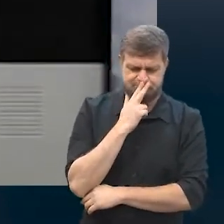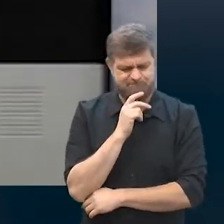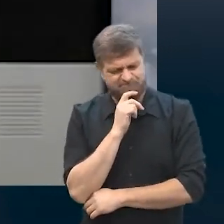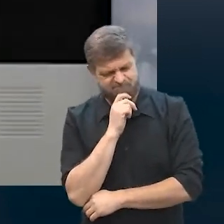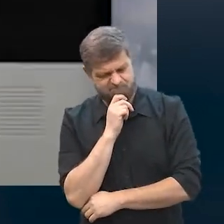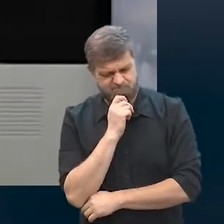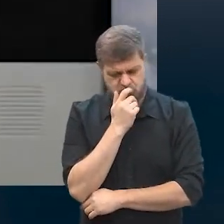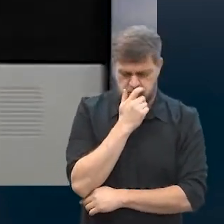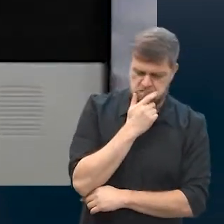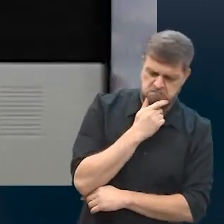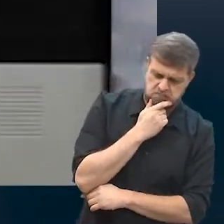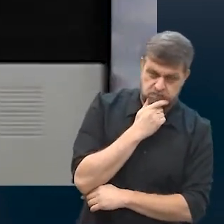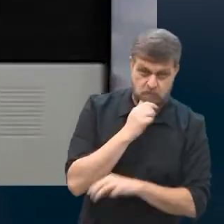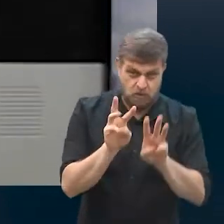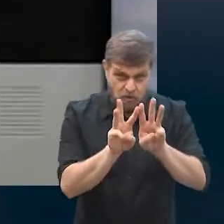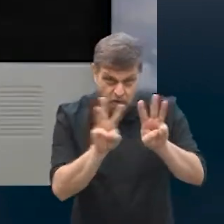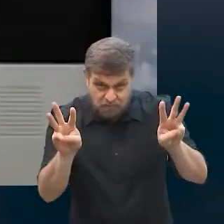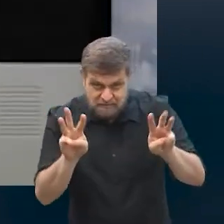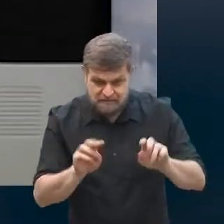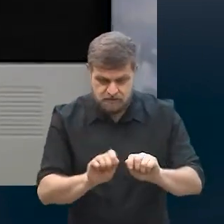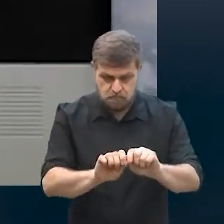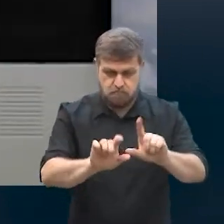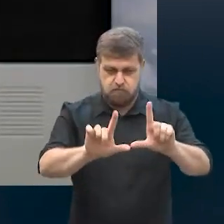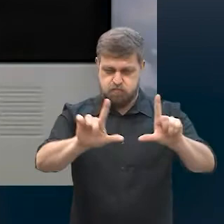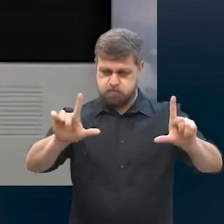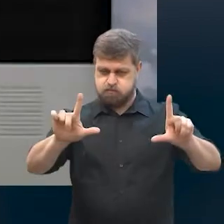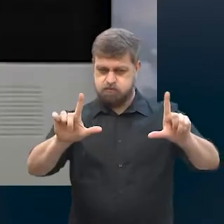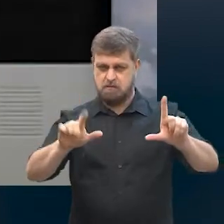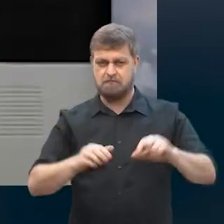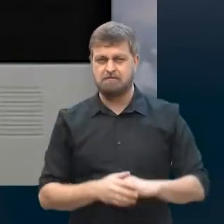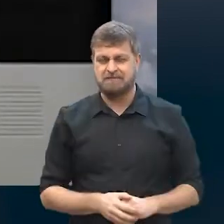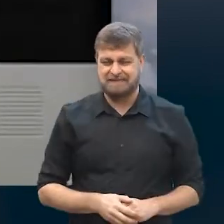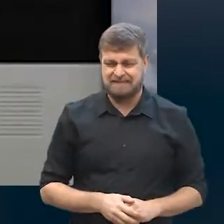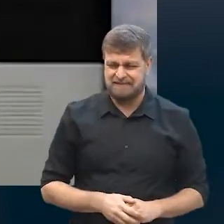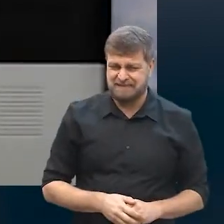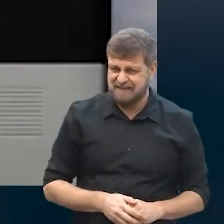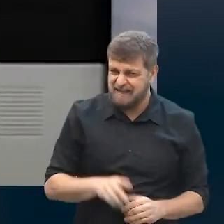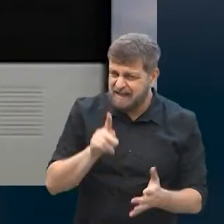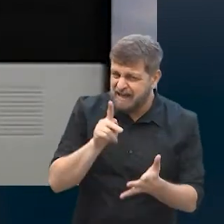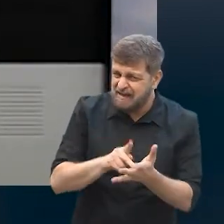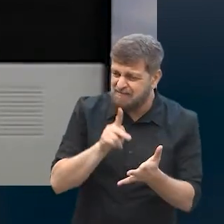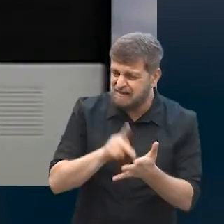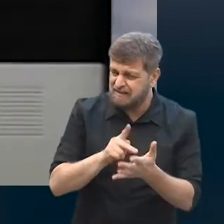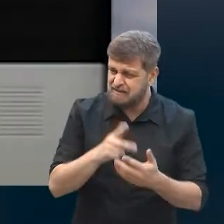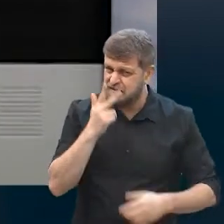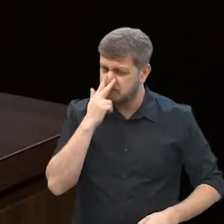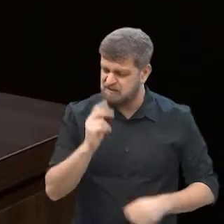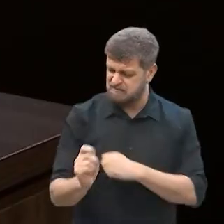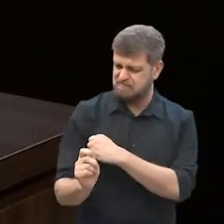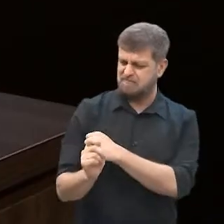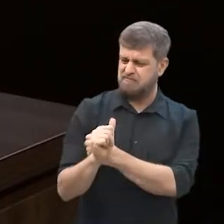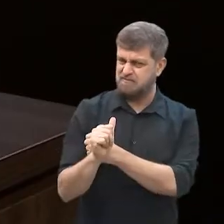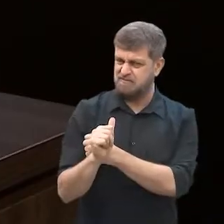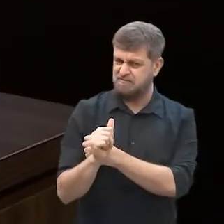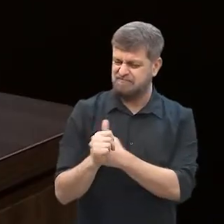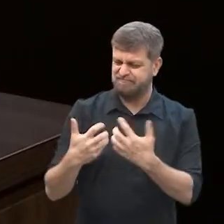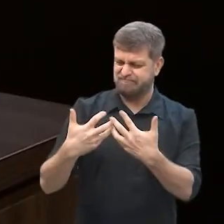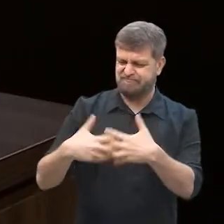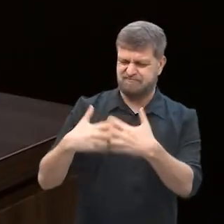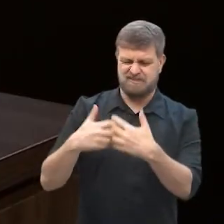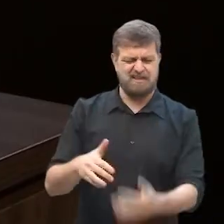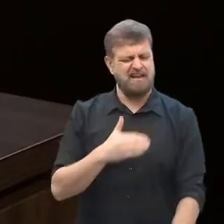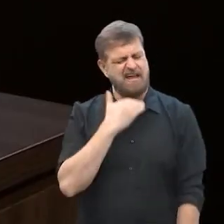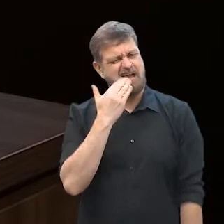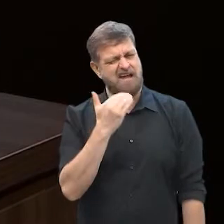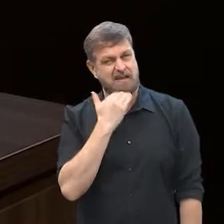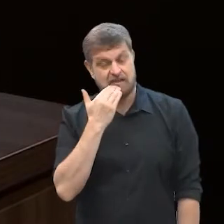vendo já no site dessa empresa, eu falei, olha, será que isso é charlatanismo? Não funciona o vinagre de